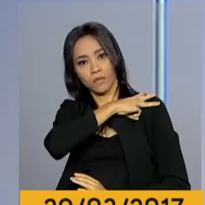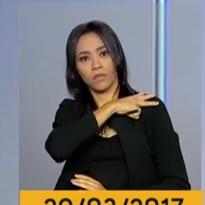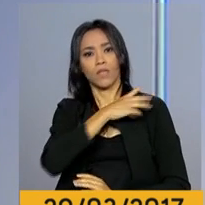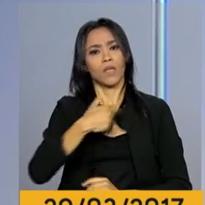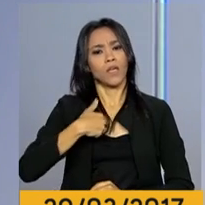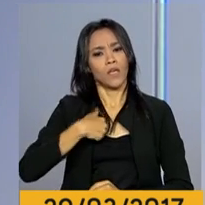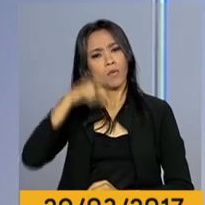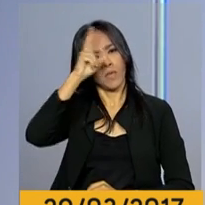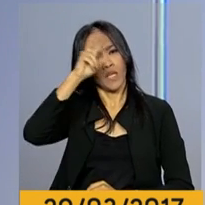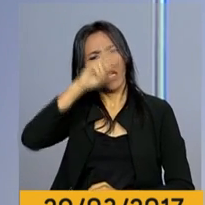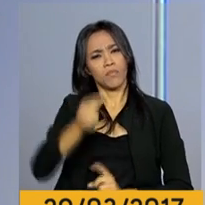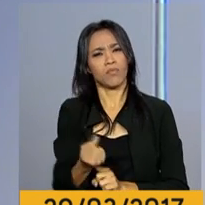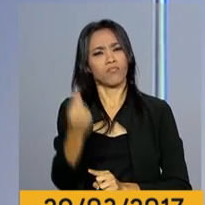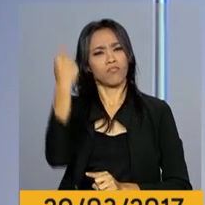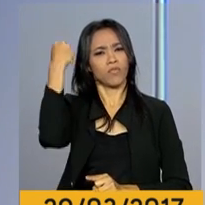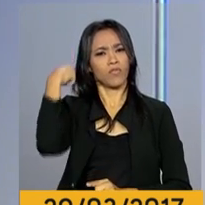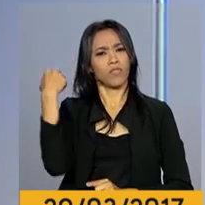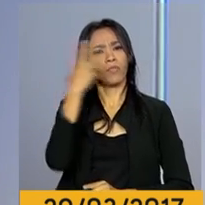presidente da